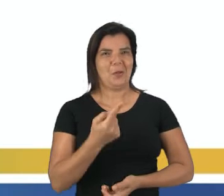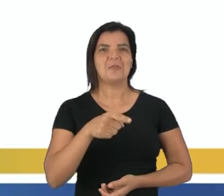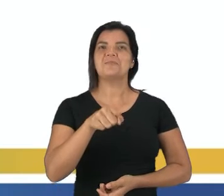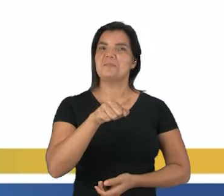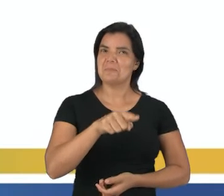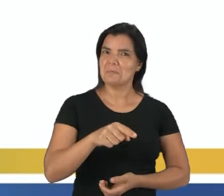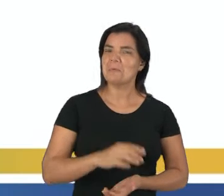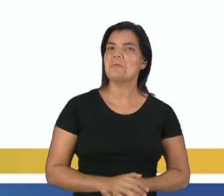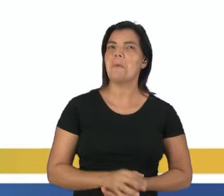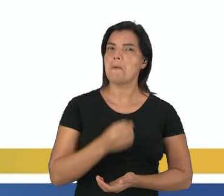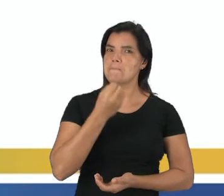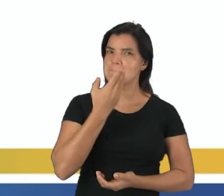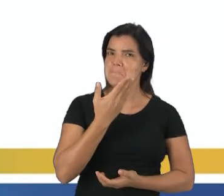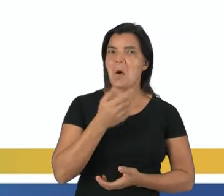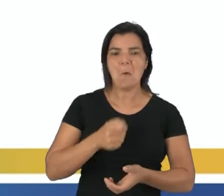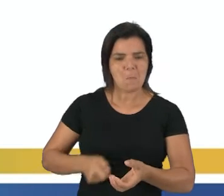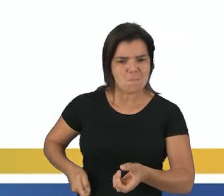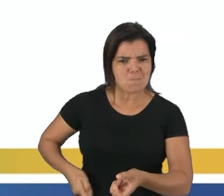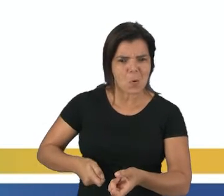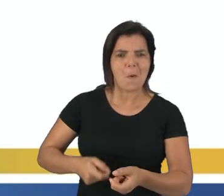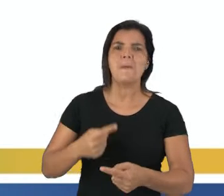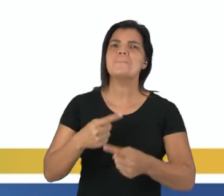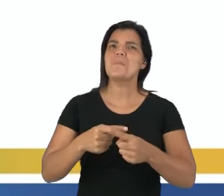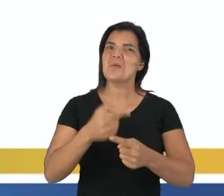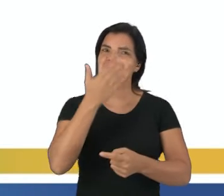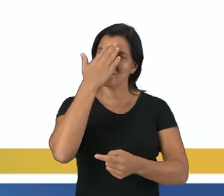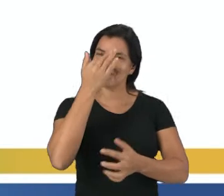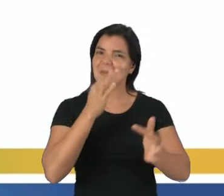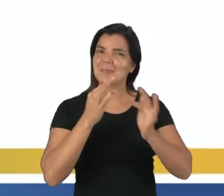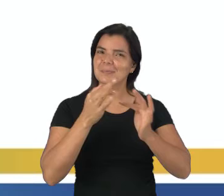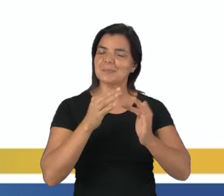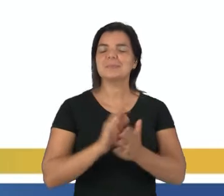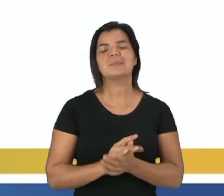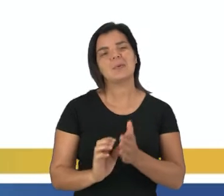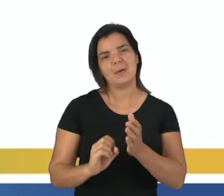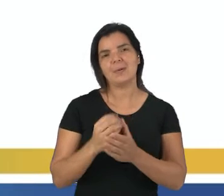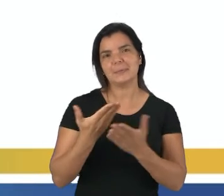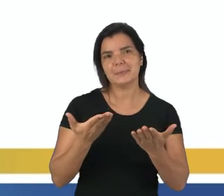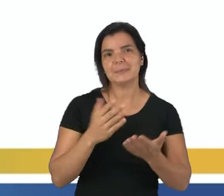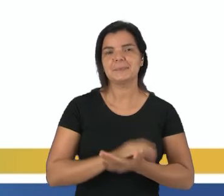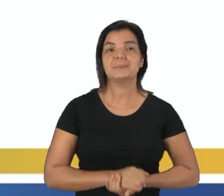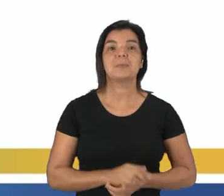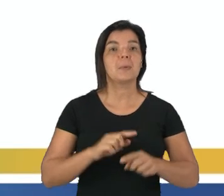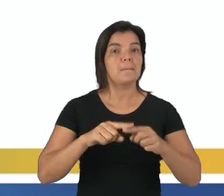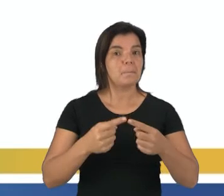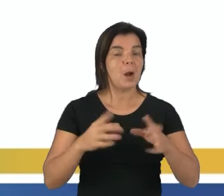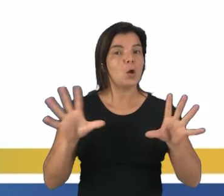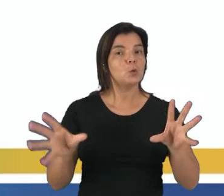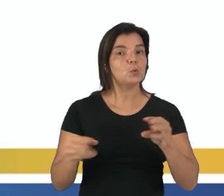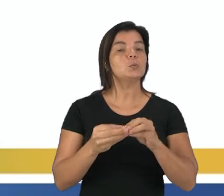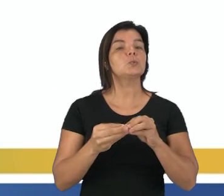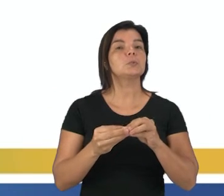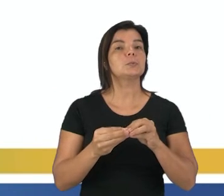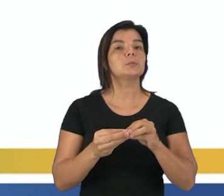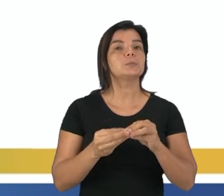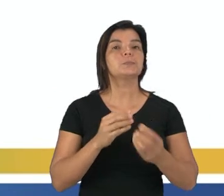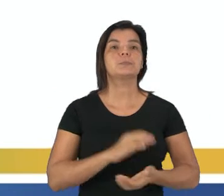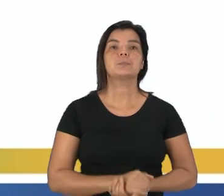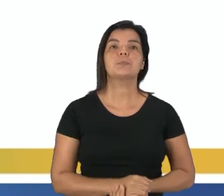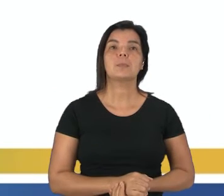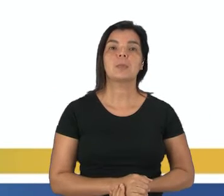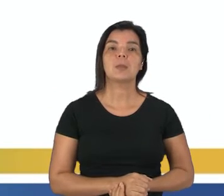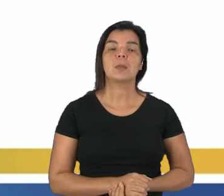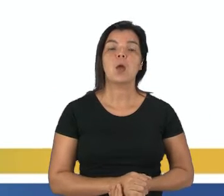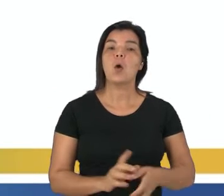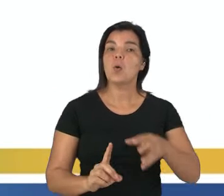mas tu deve ser muito bom em sinuca, né? Porque tu sabe física. Acontece muito. Mas resumindo é o seguinte, pessoal.